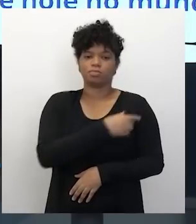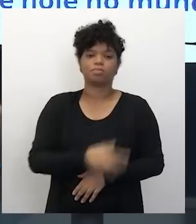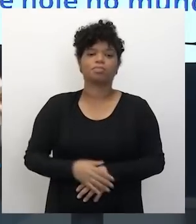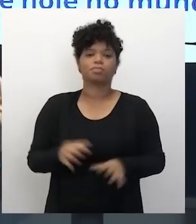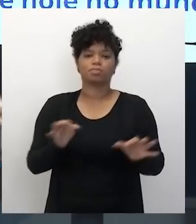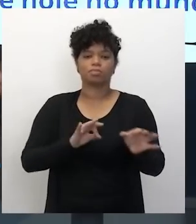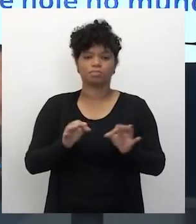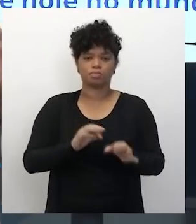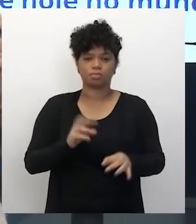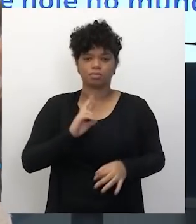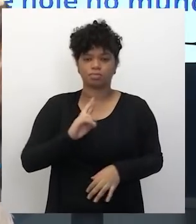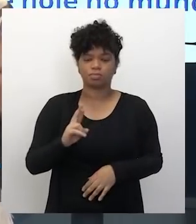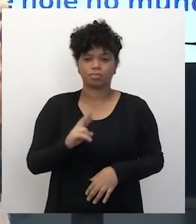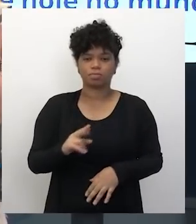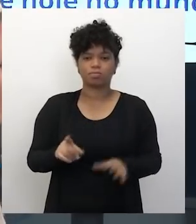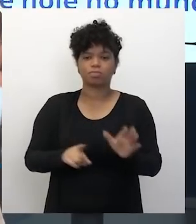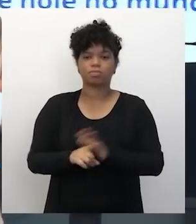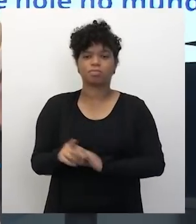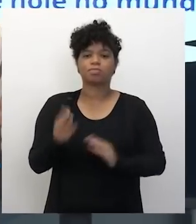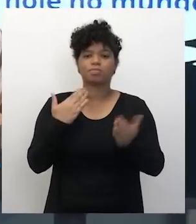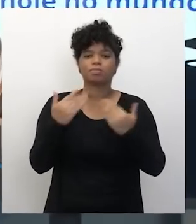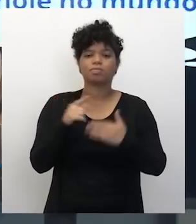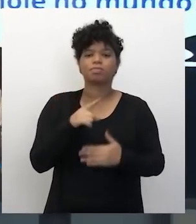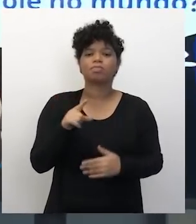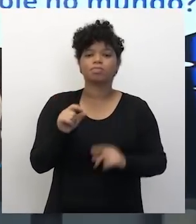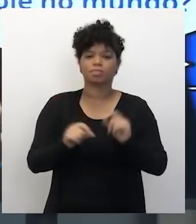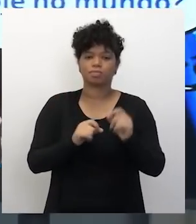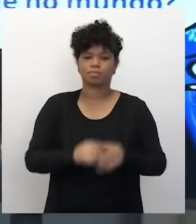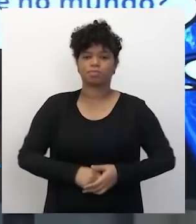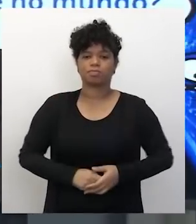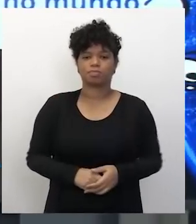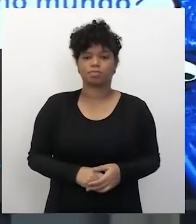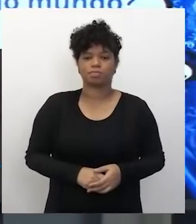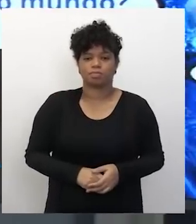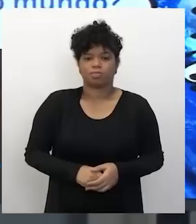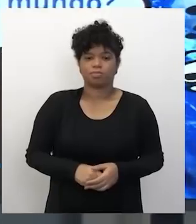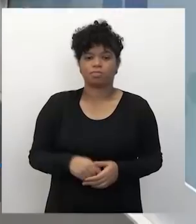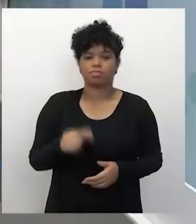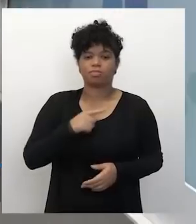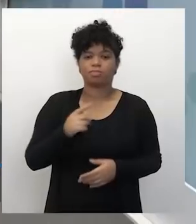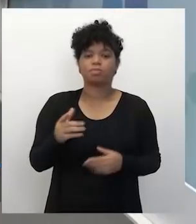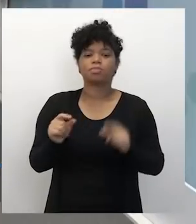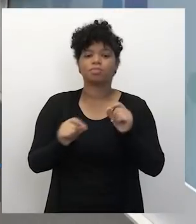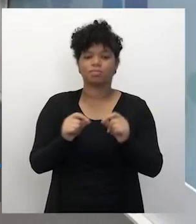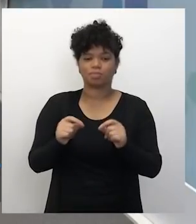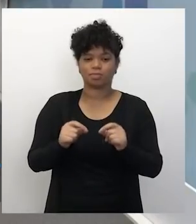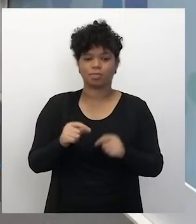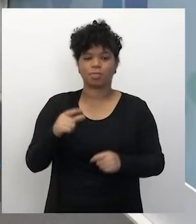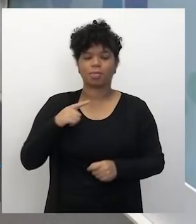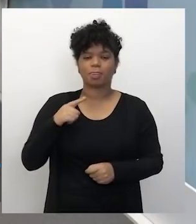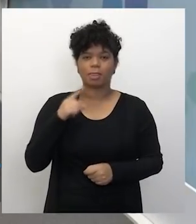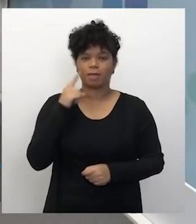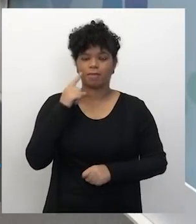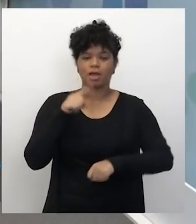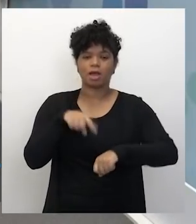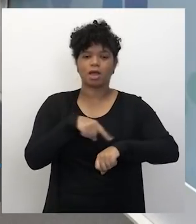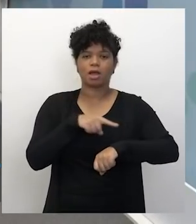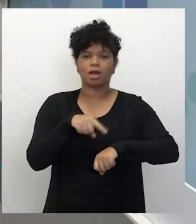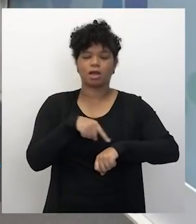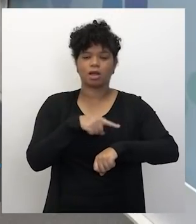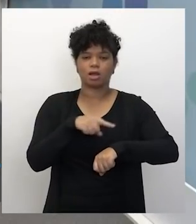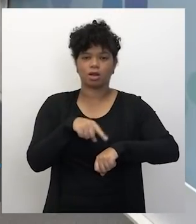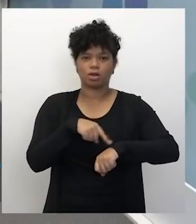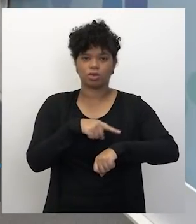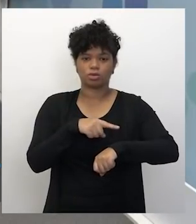questão, eu quero conversar aqui com vocês sobre o seguinte. Olha só, eu trouxe aqui esse relógio, uma olhadinha